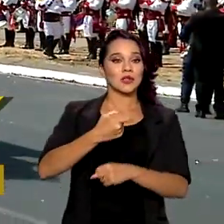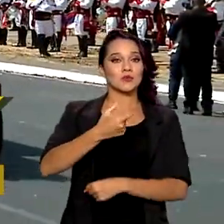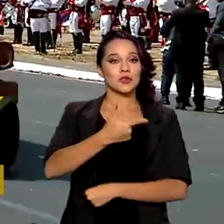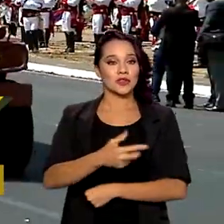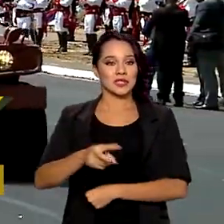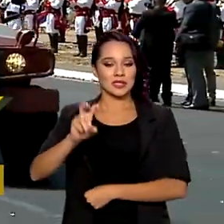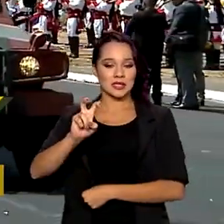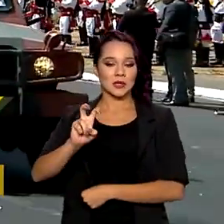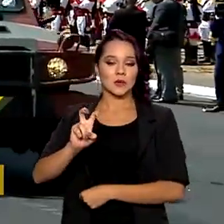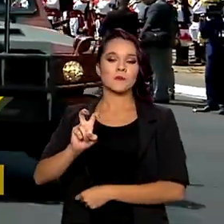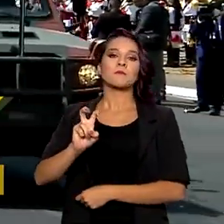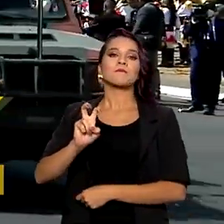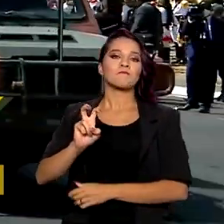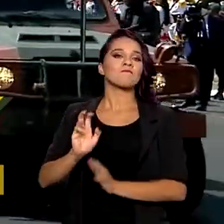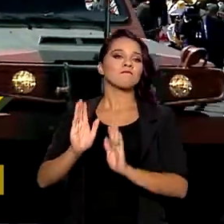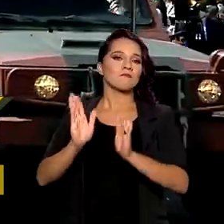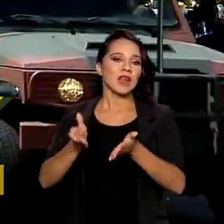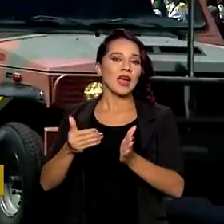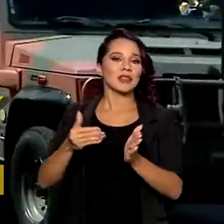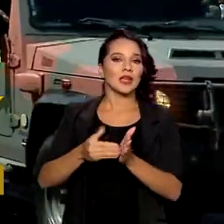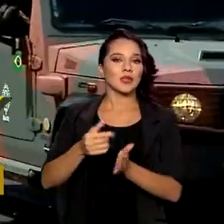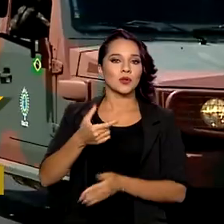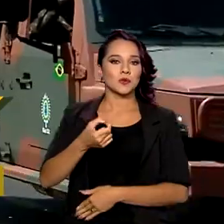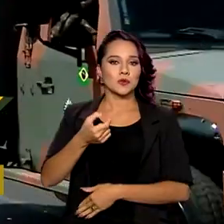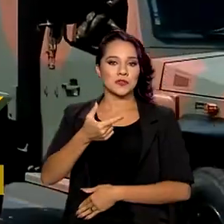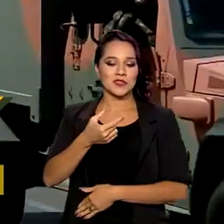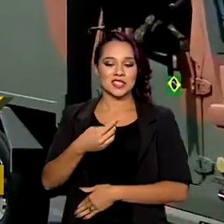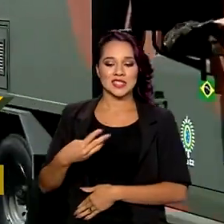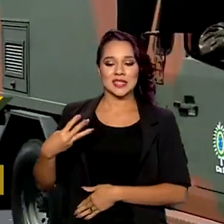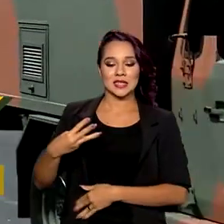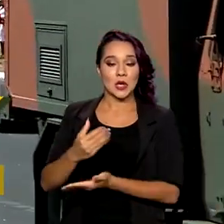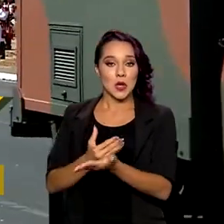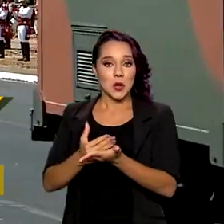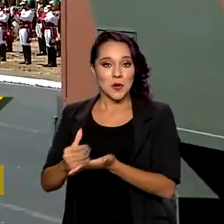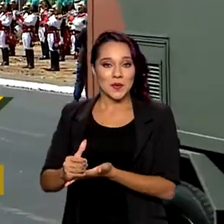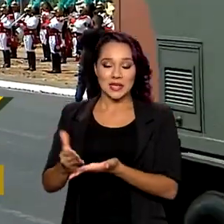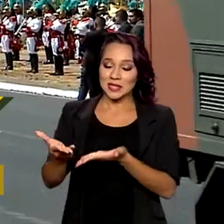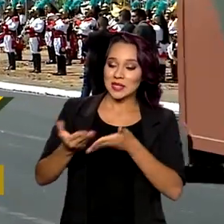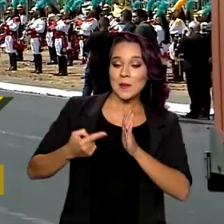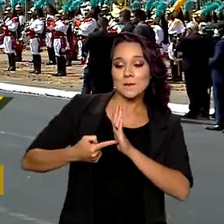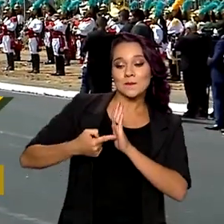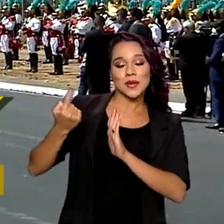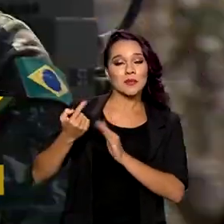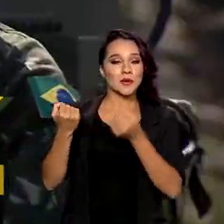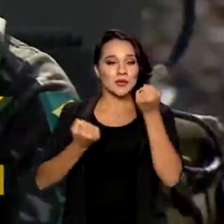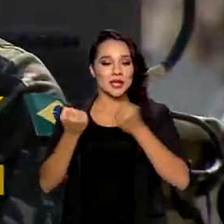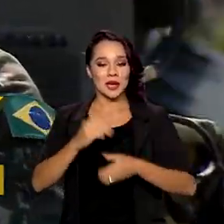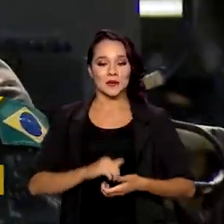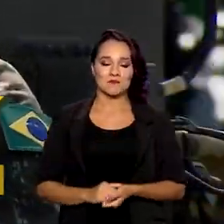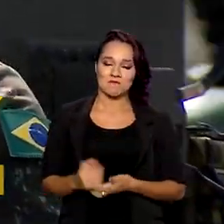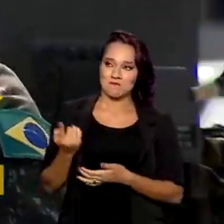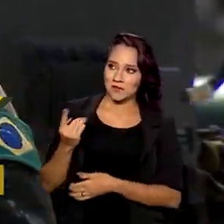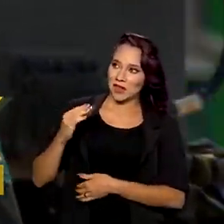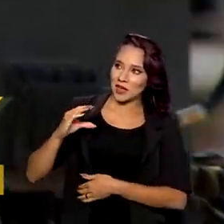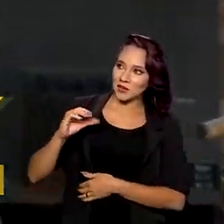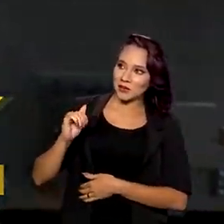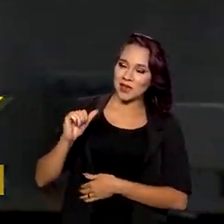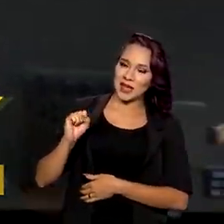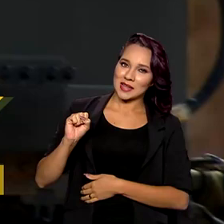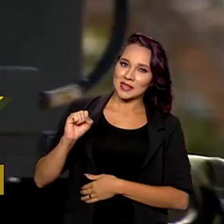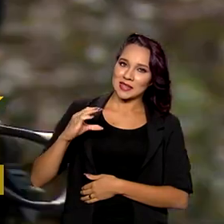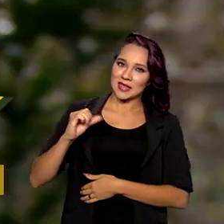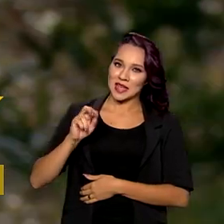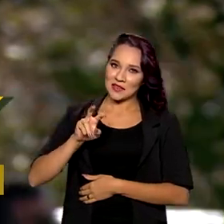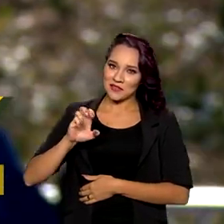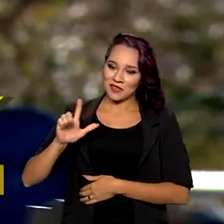previsão do Exército começar, 2023 o Exército começar a receber as primeiras viaturas. Nos Cascavéis. Nos Cascavéis. A uma